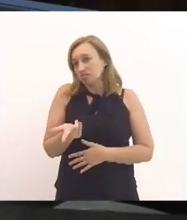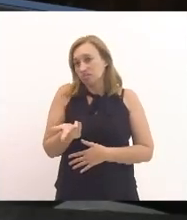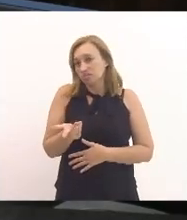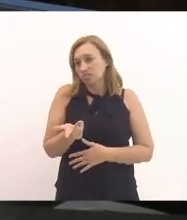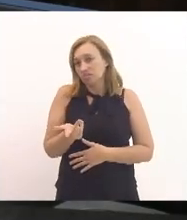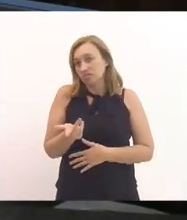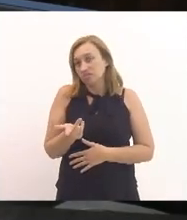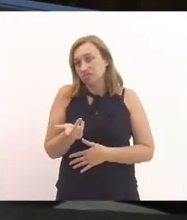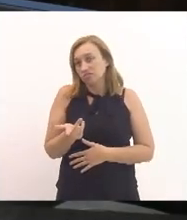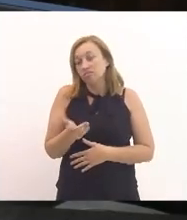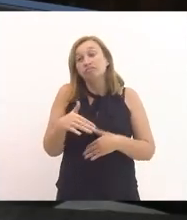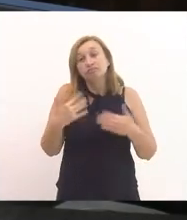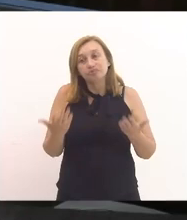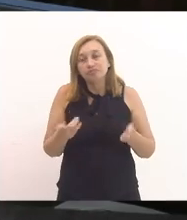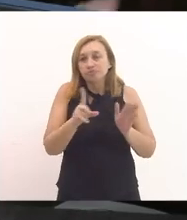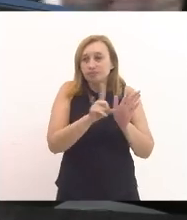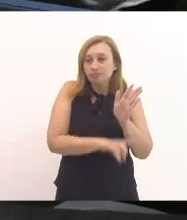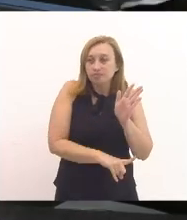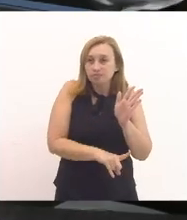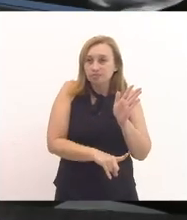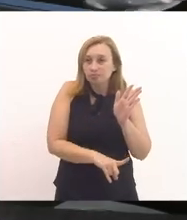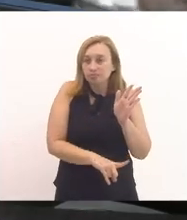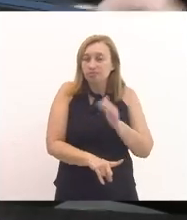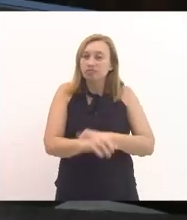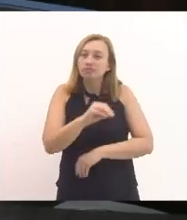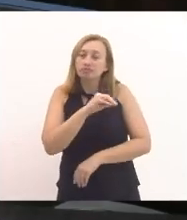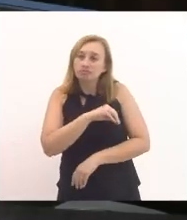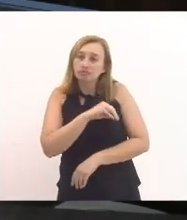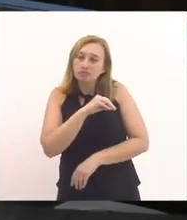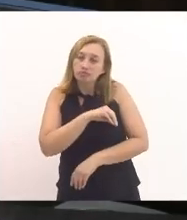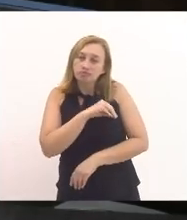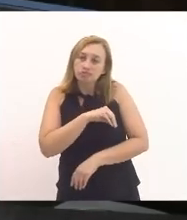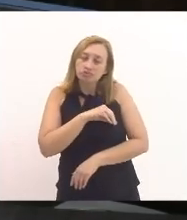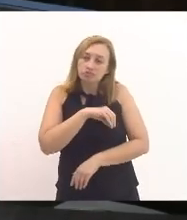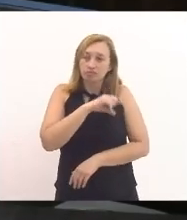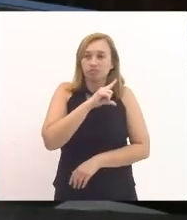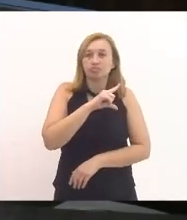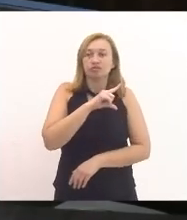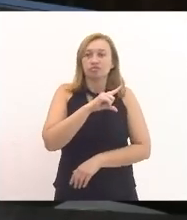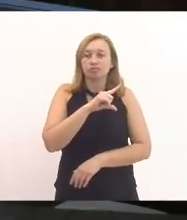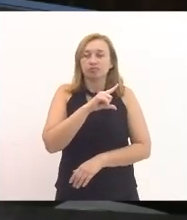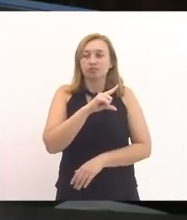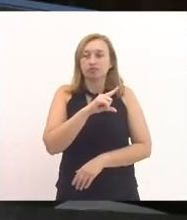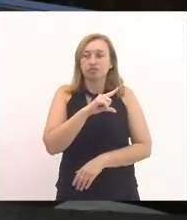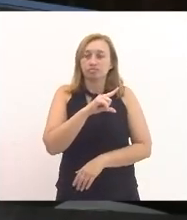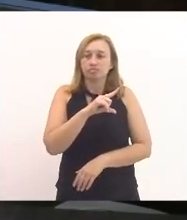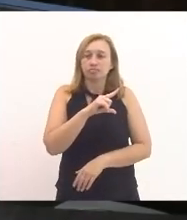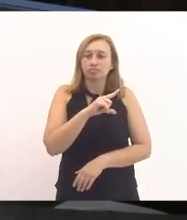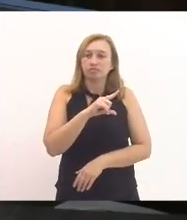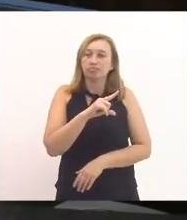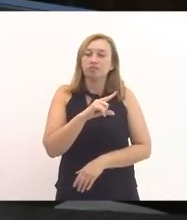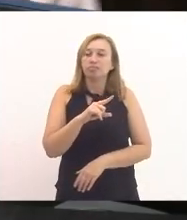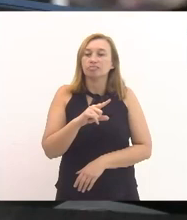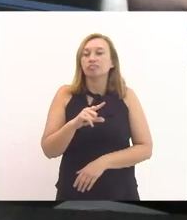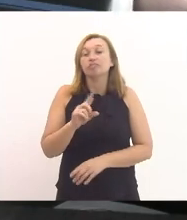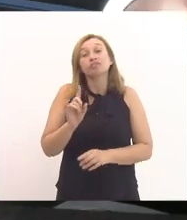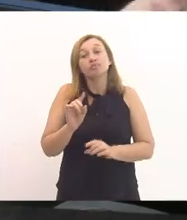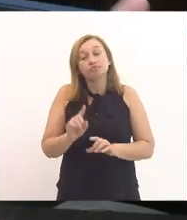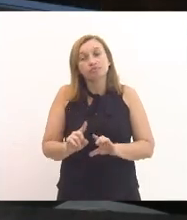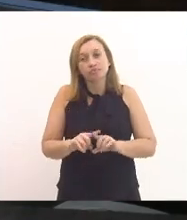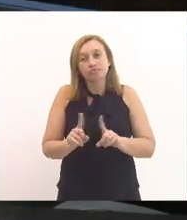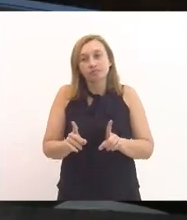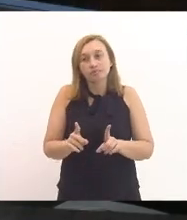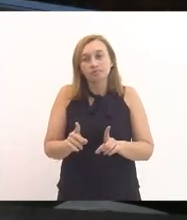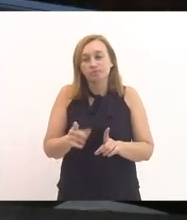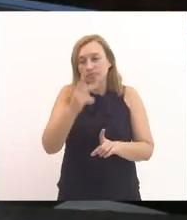então faz o seguinte diminui o aumento mentira Márcio diminui do do aumento Já que é tão emblemático só que o